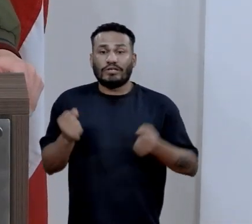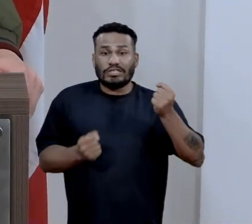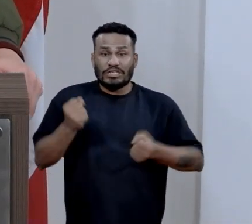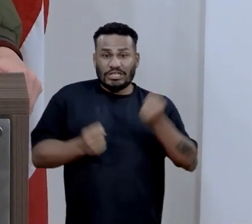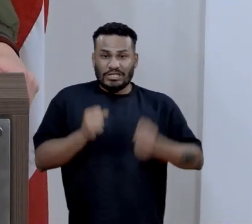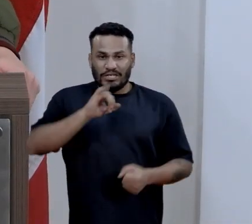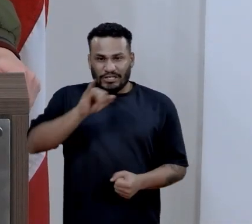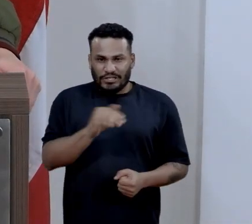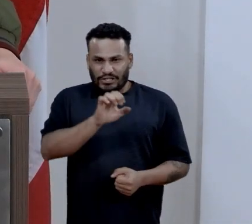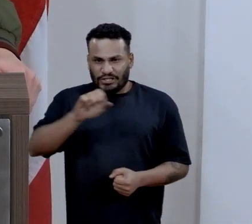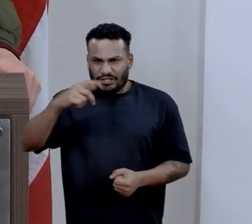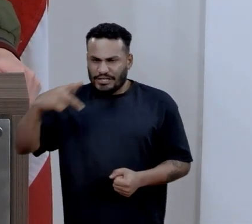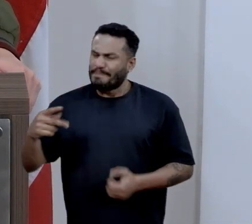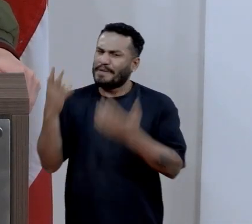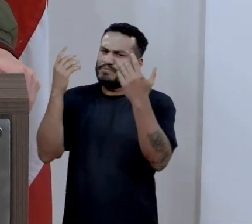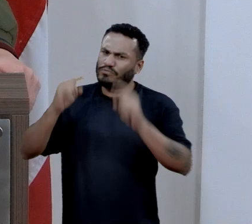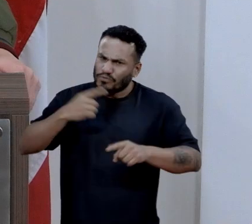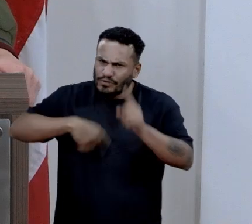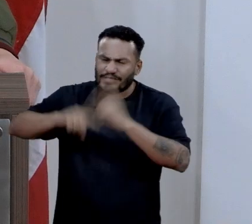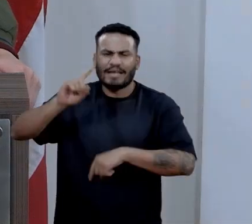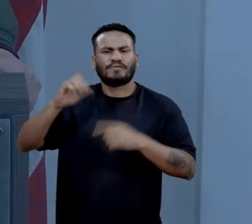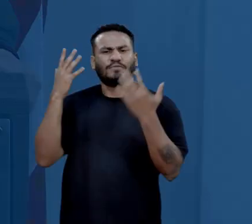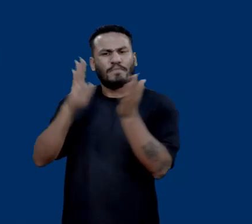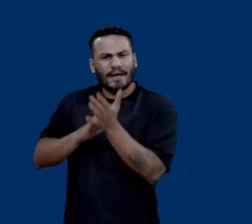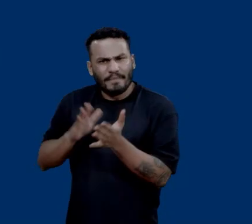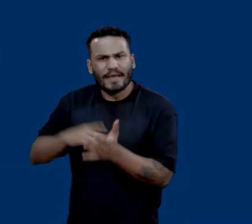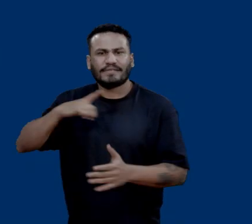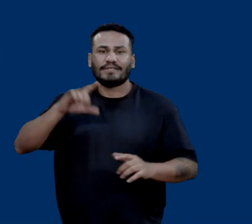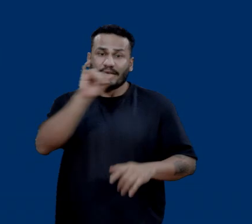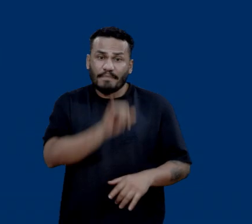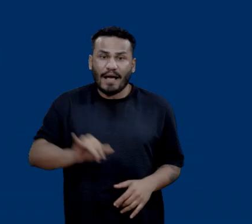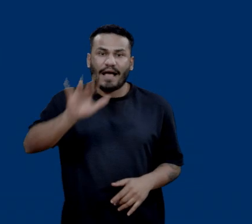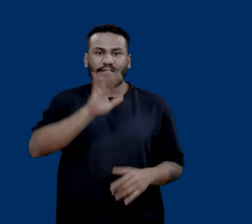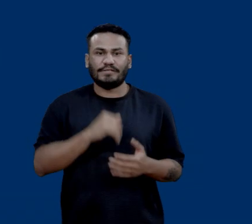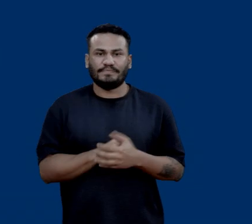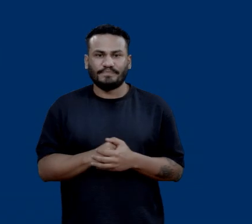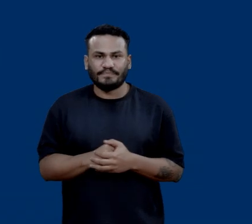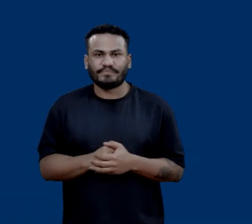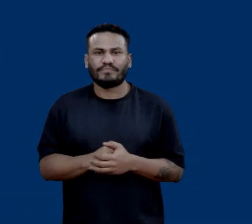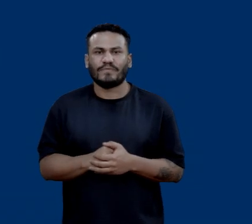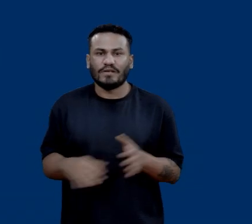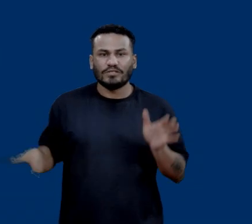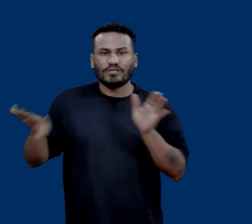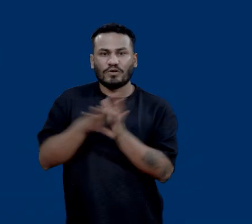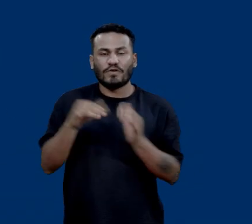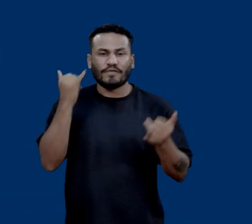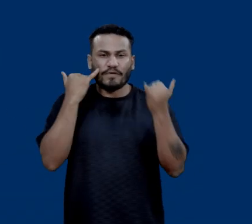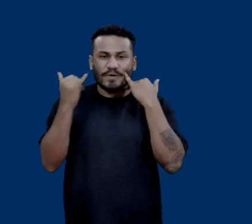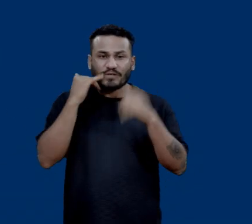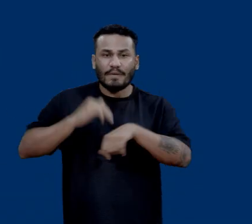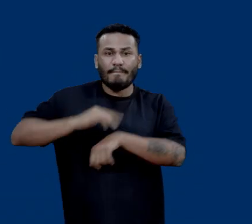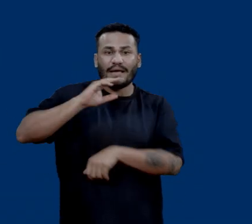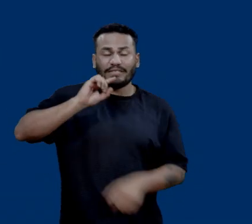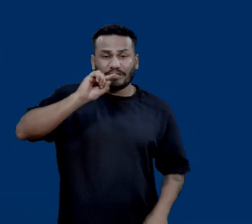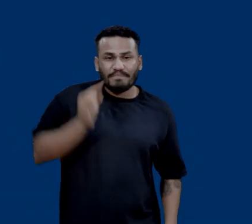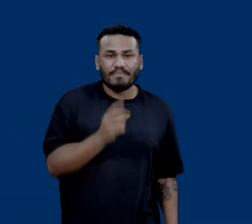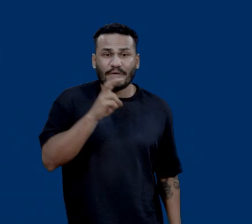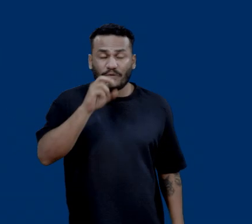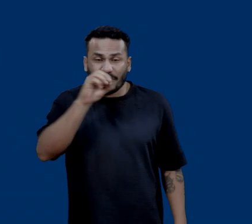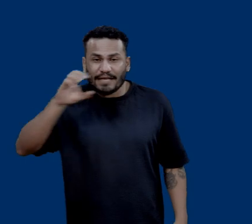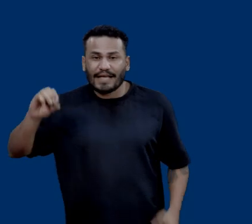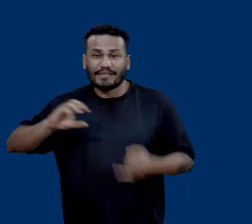foi um sucesso, parabéns ao Jeep Club, tem umas imagens aqui também, até onde nos chegou a informação, mais de